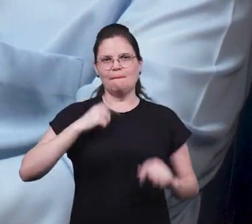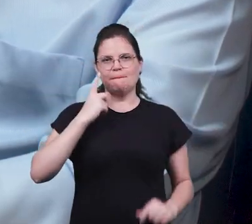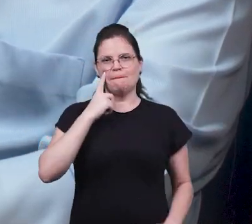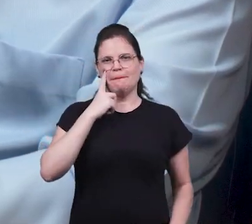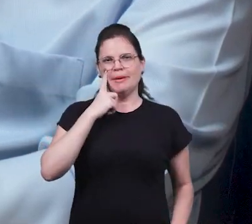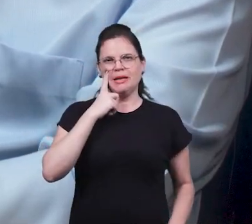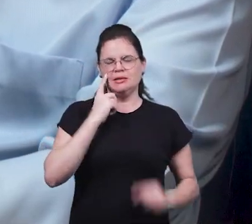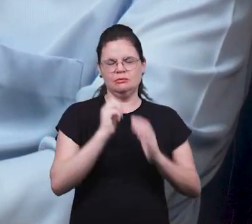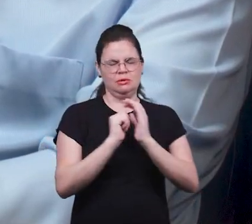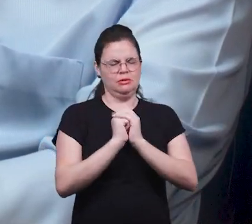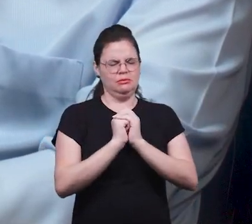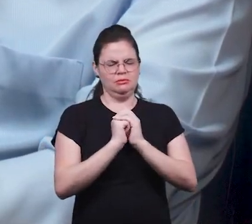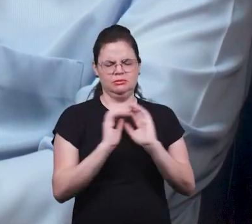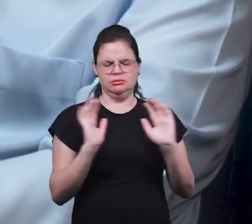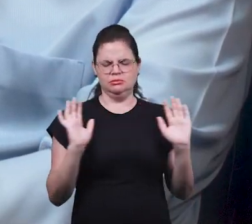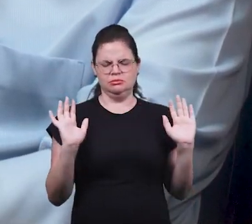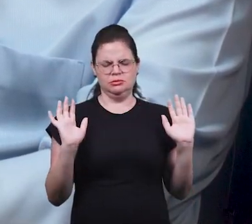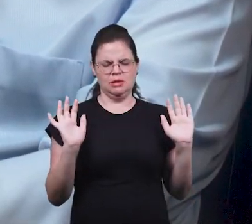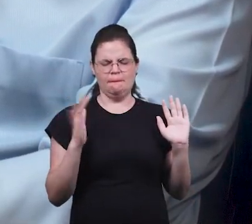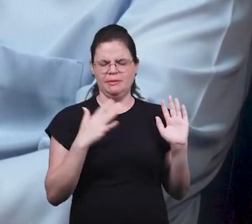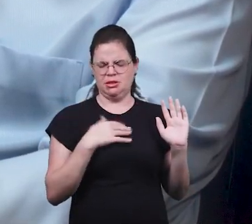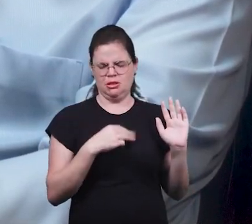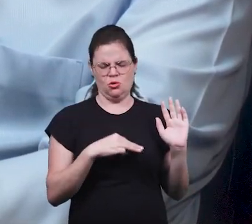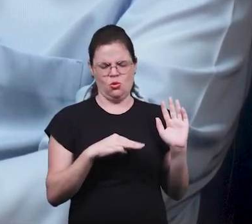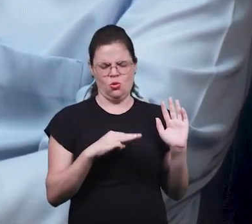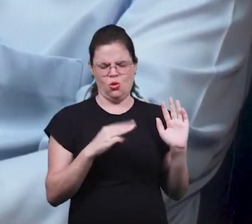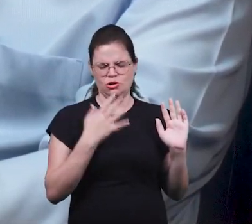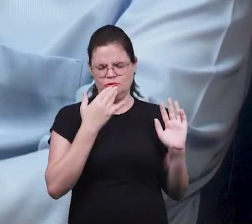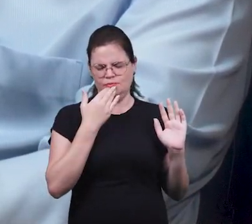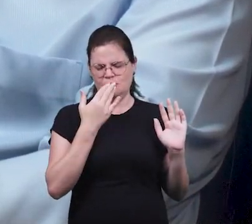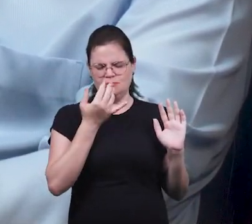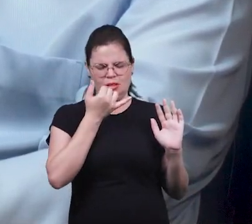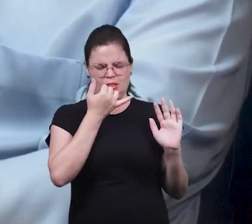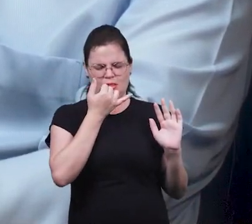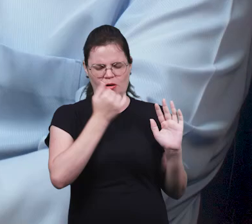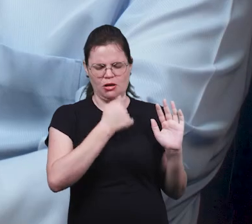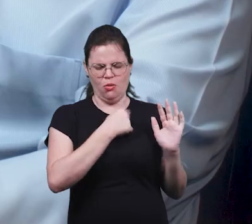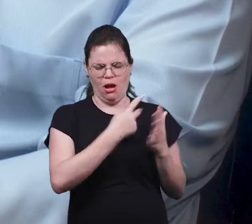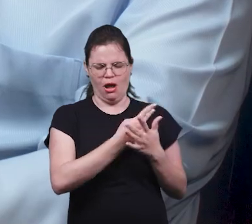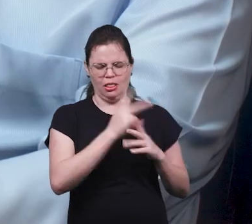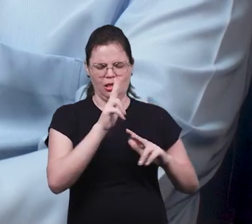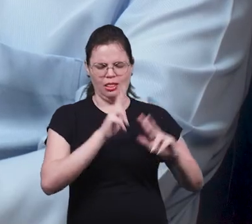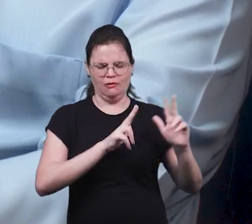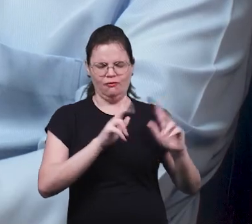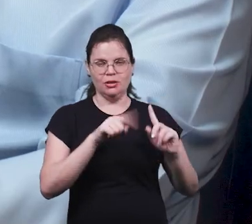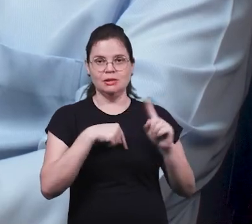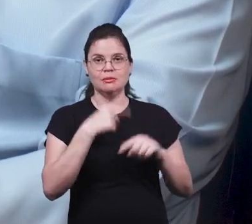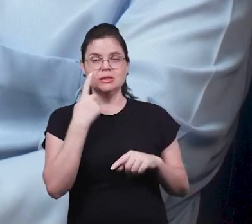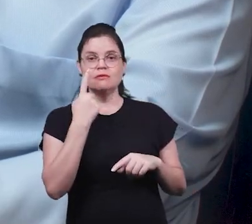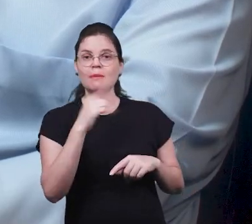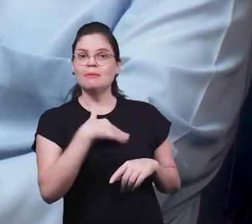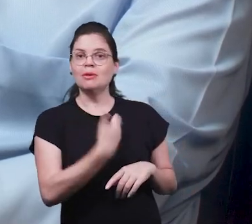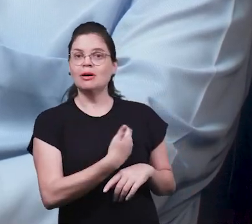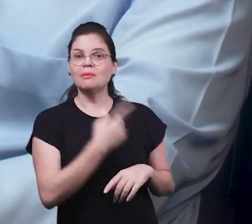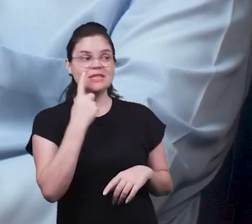arrependido, misericórdia aqui, por todas as besteiras que eu fiz. Aí quando chega na porta da igreja, ele encontra um amigo dizendo, fulano,